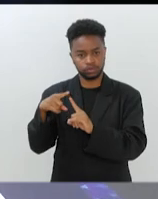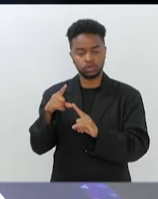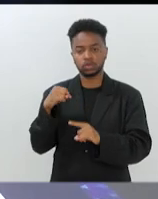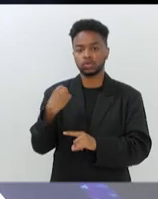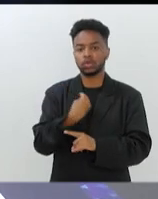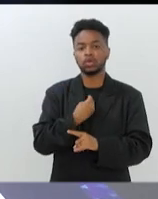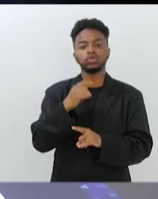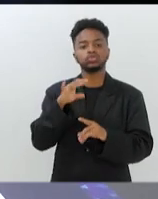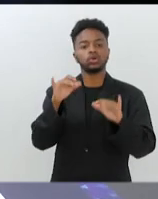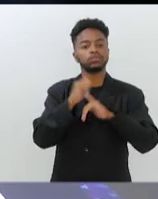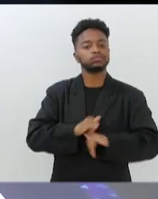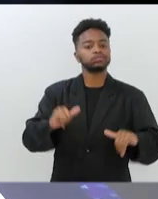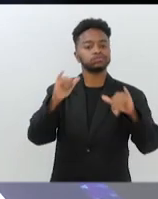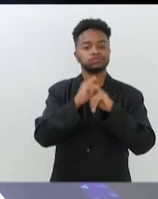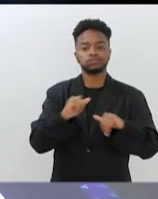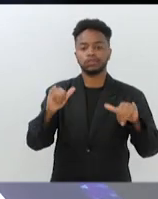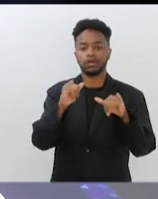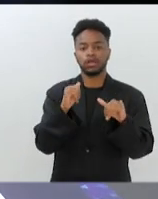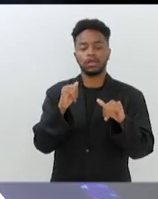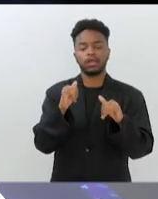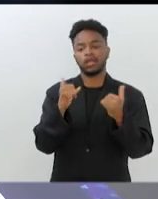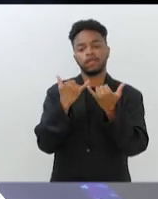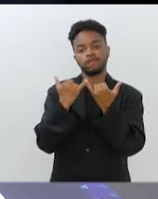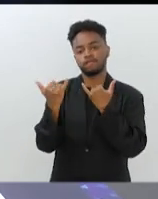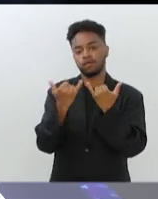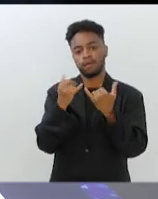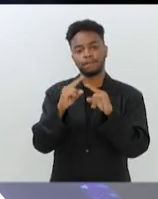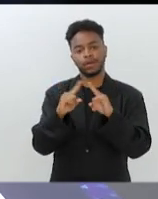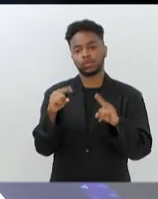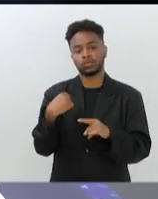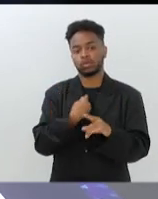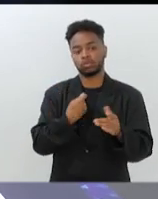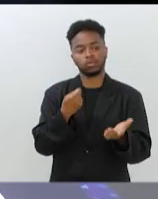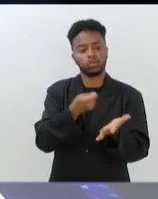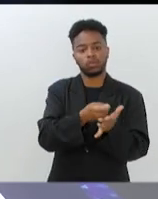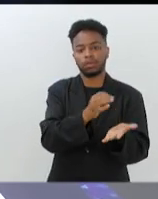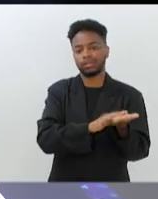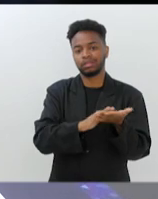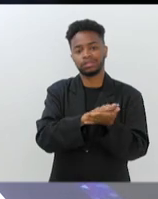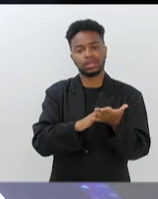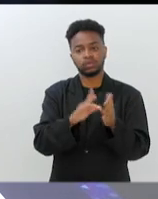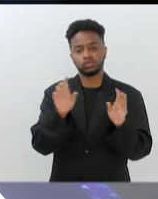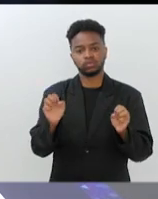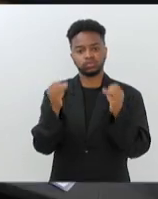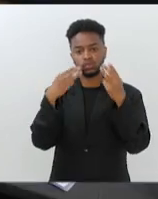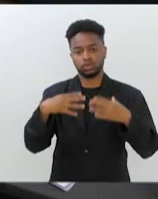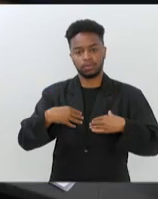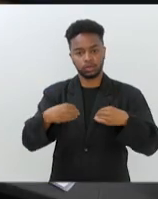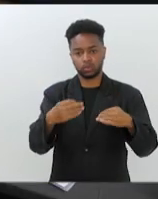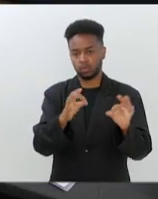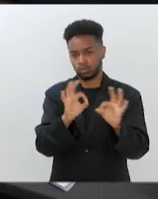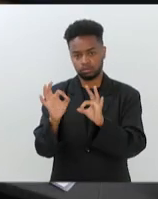veiculação então no show da Madona não teve R 1 de verba publicitária